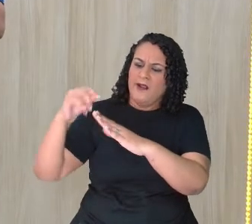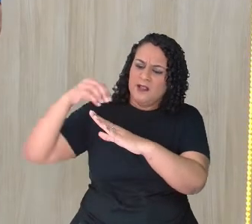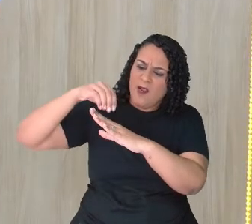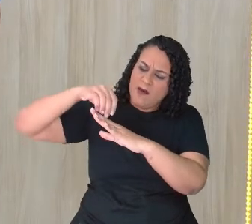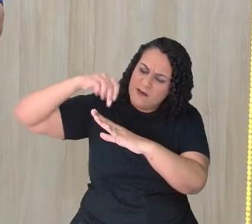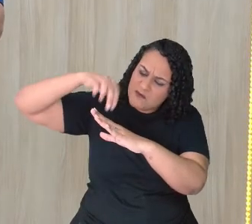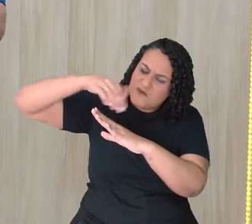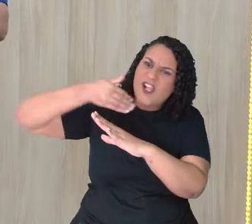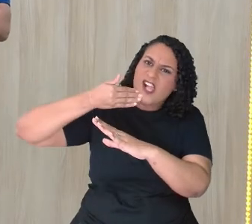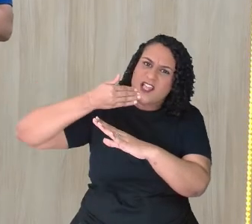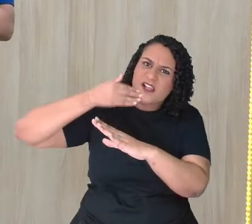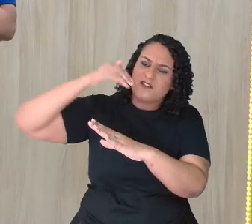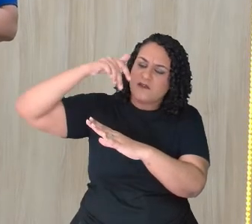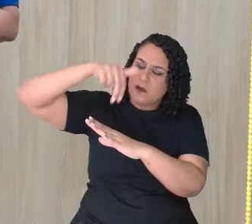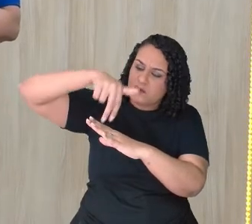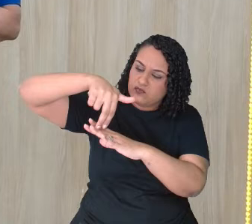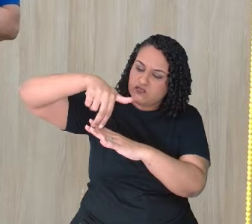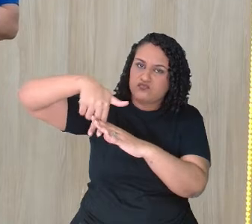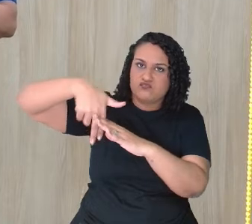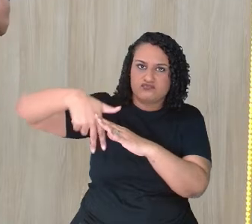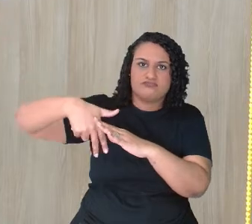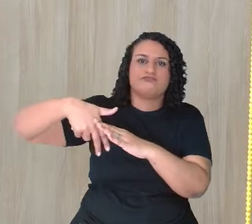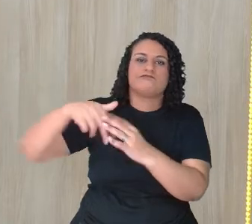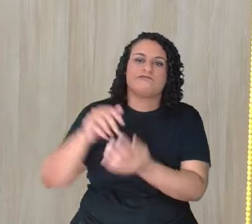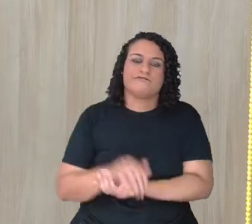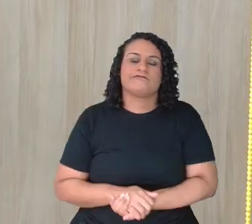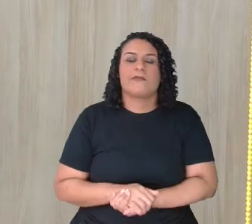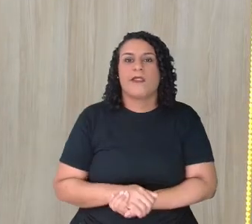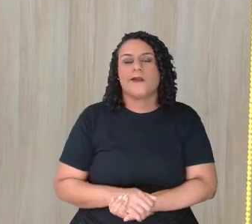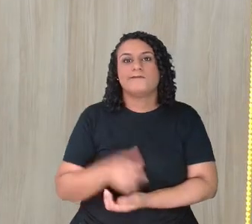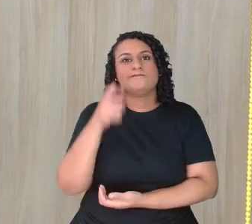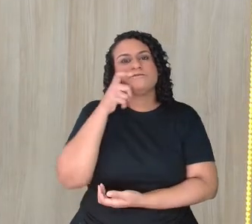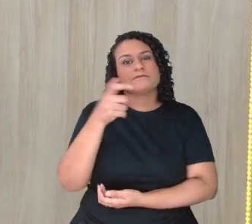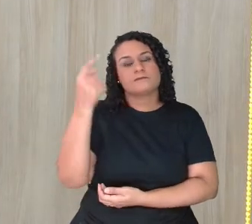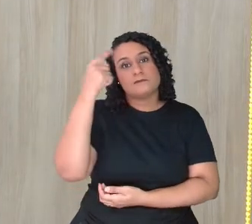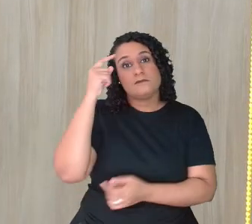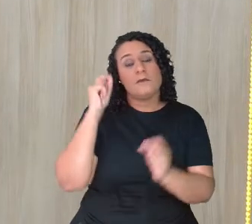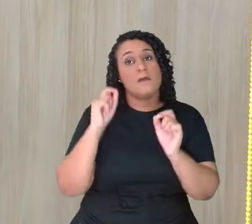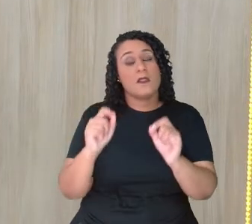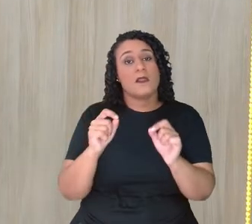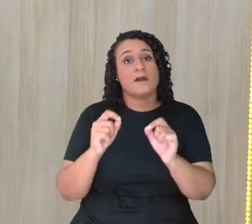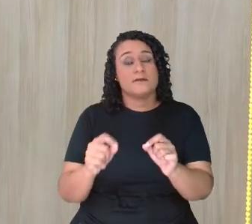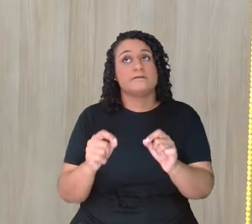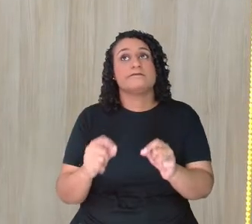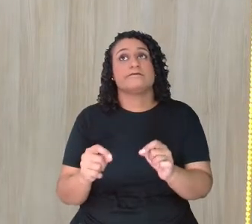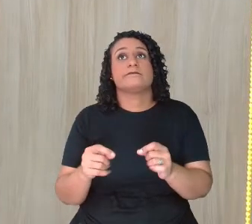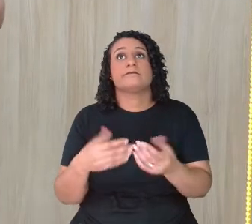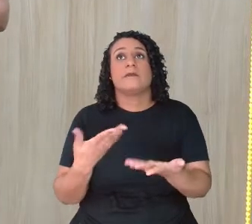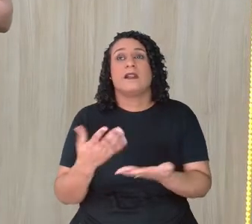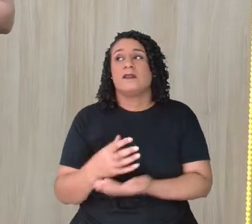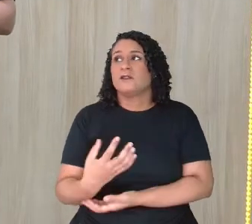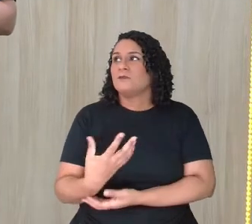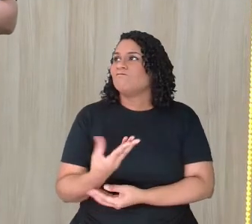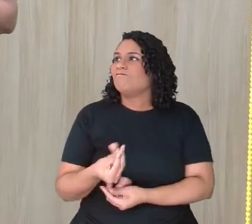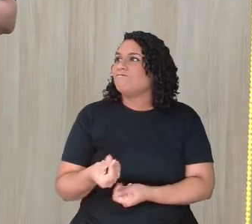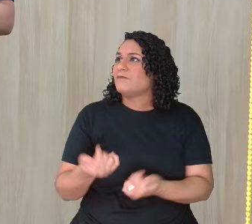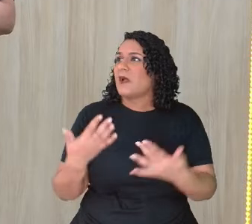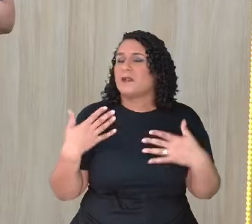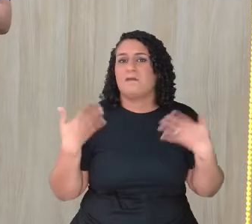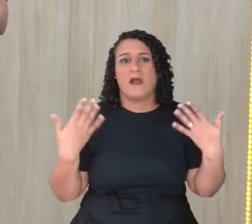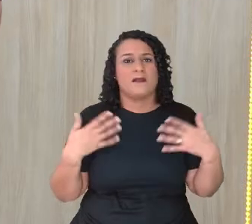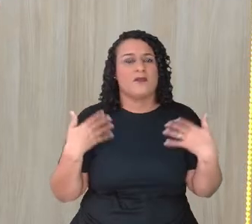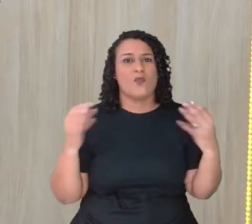brechas e vir a mordê-los. Então é interessante pensar por que não, porque de repente eles estejam tão desanimados,